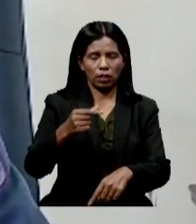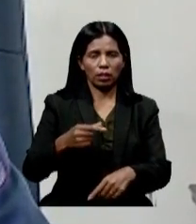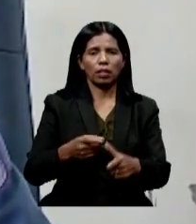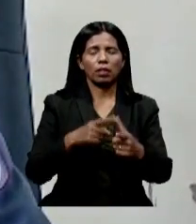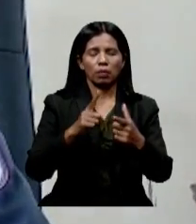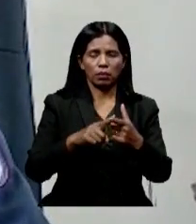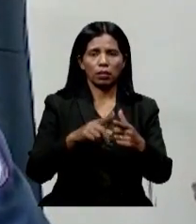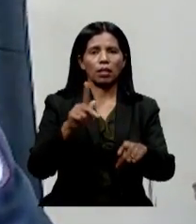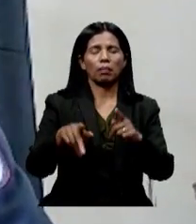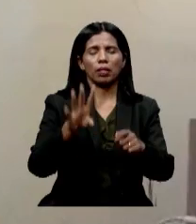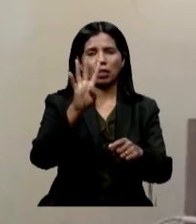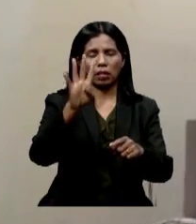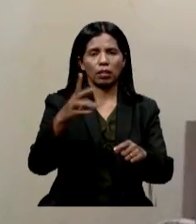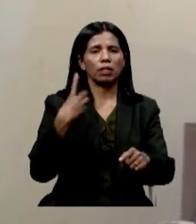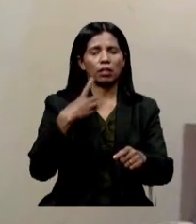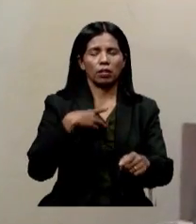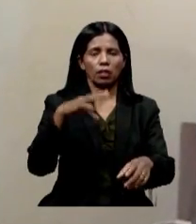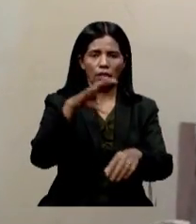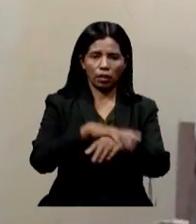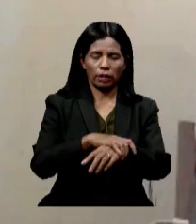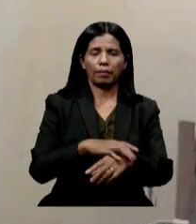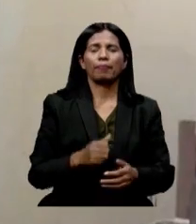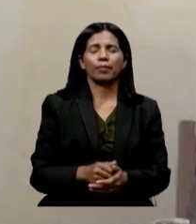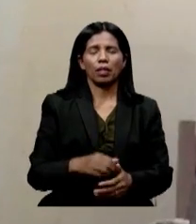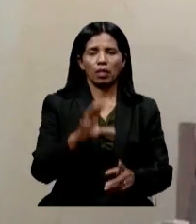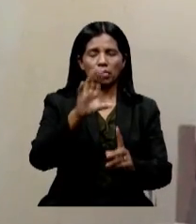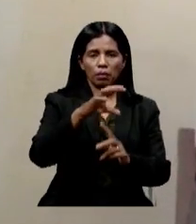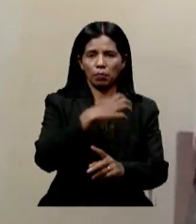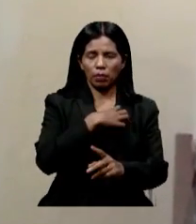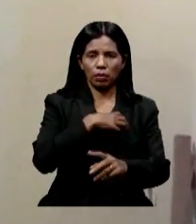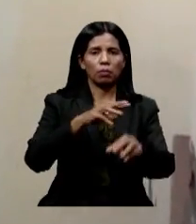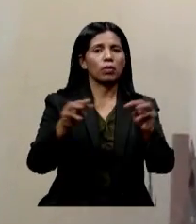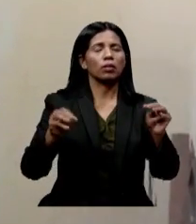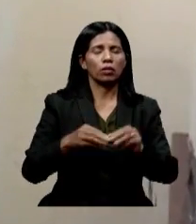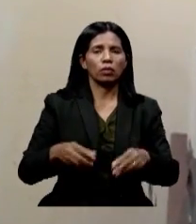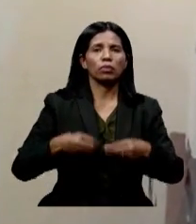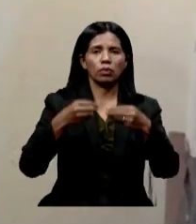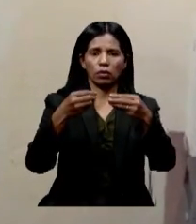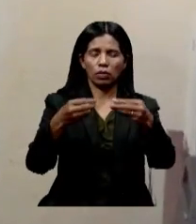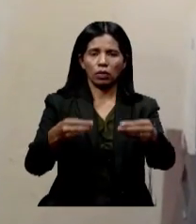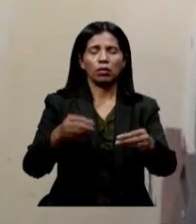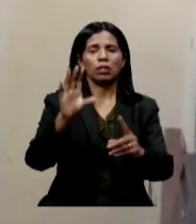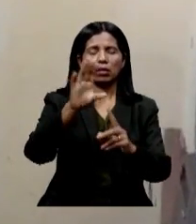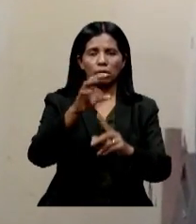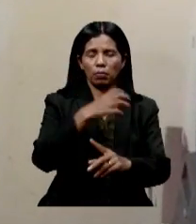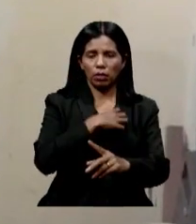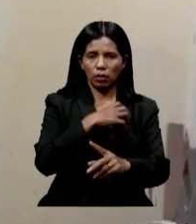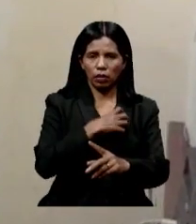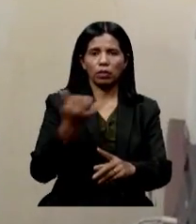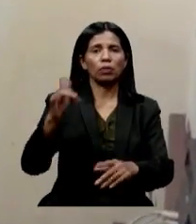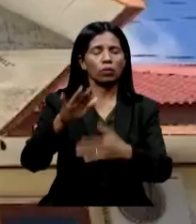suspeito na hati ta sigura kera. Comandante Penitele Nihateten, comando município for on orientação ba comandante esquadra